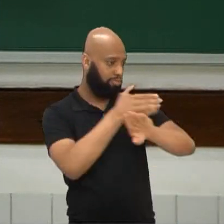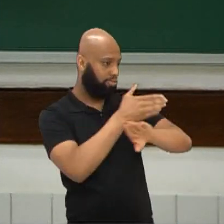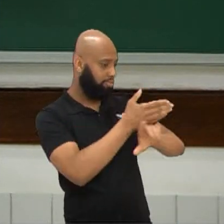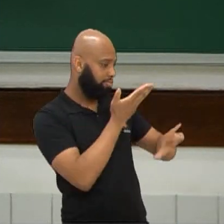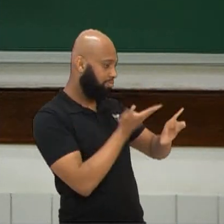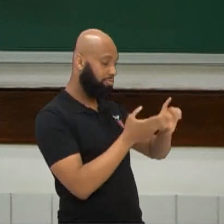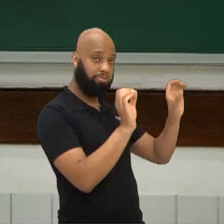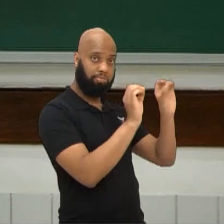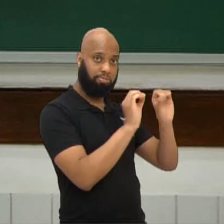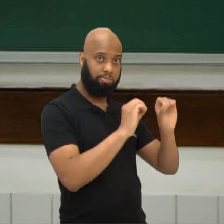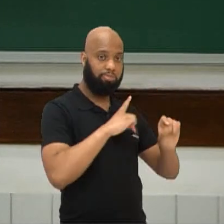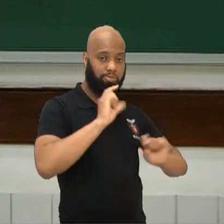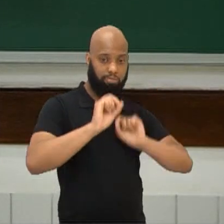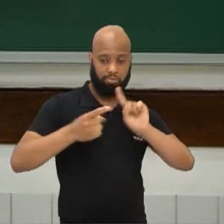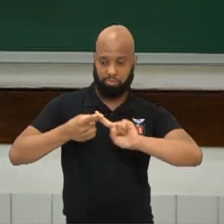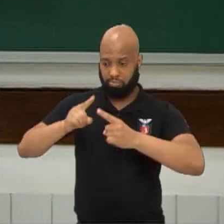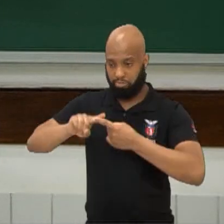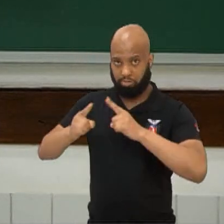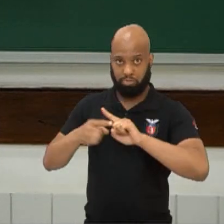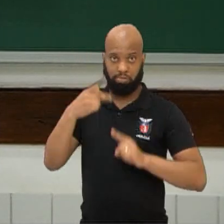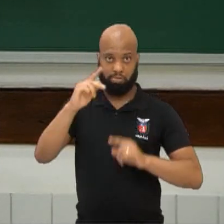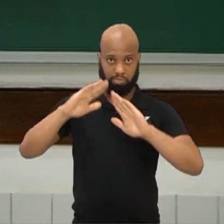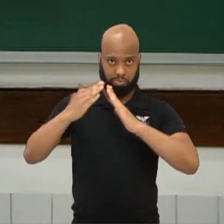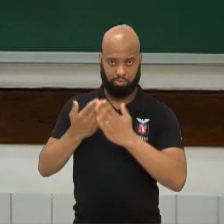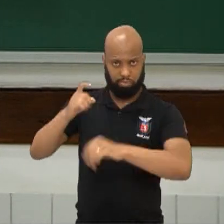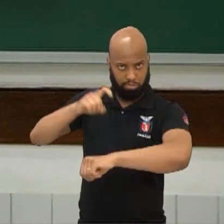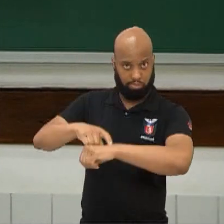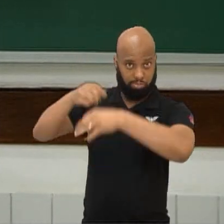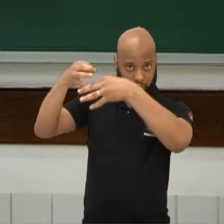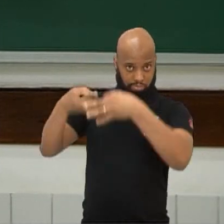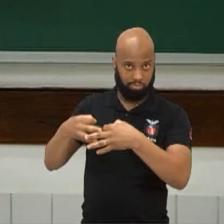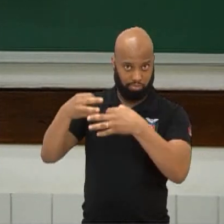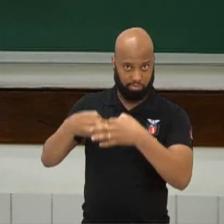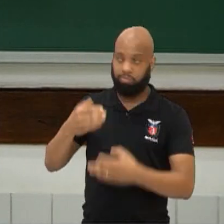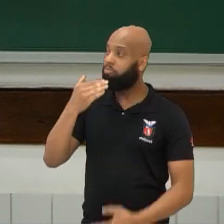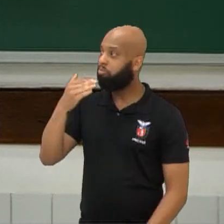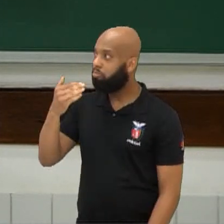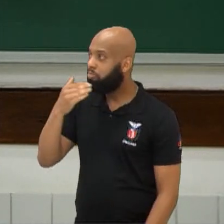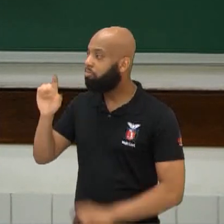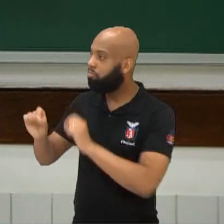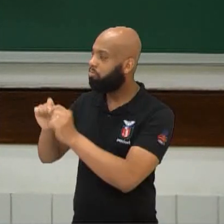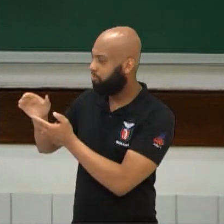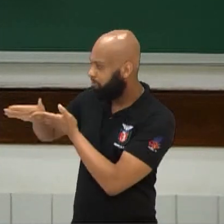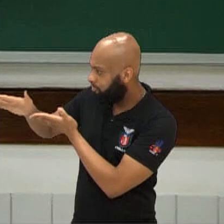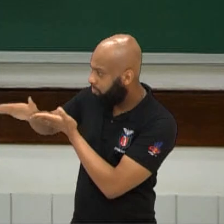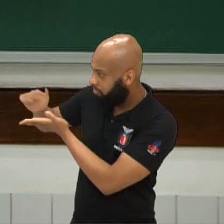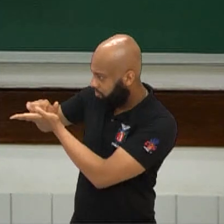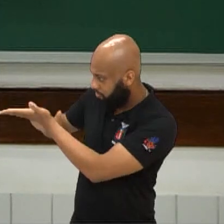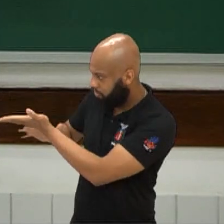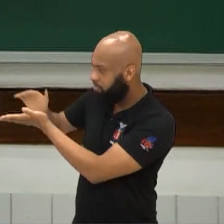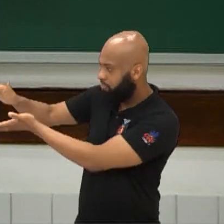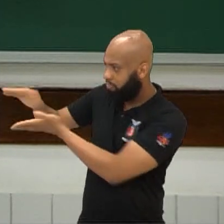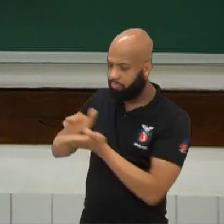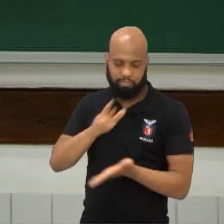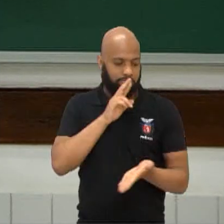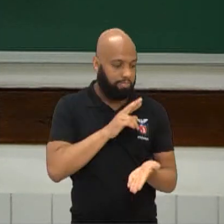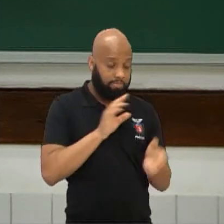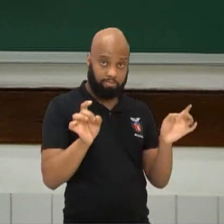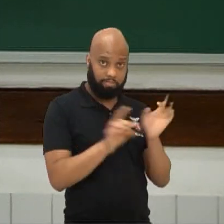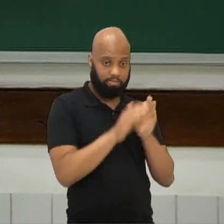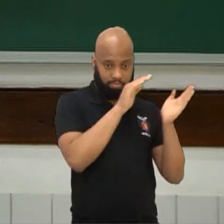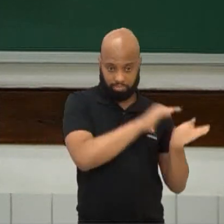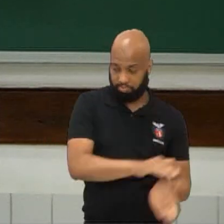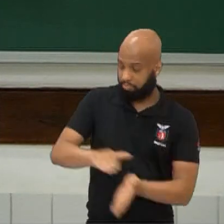pelo YouTube, você precisa ver o horário da sua escola, ir lá, retirar as atividades impressas,